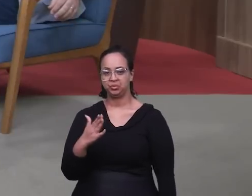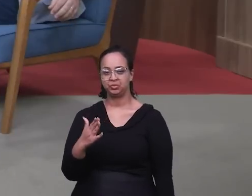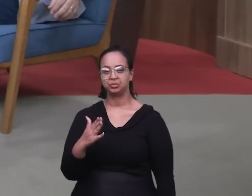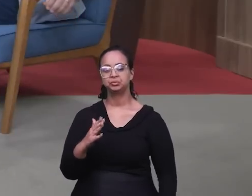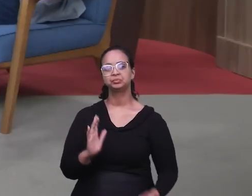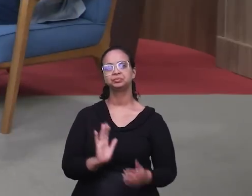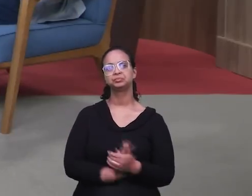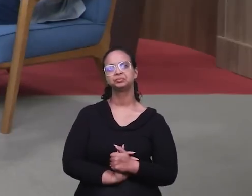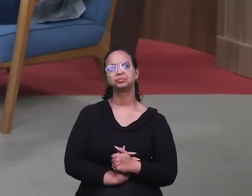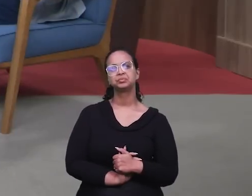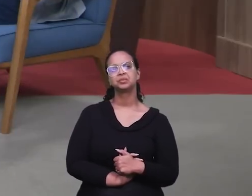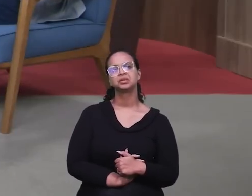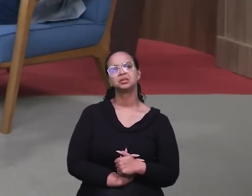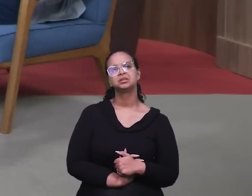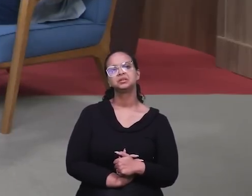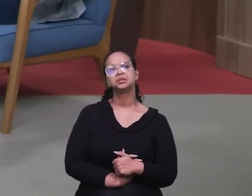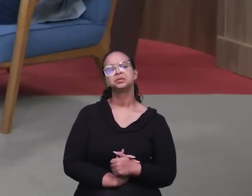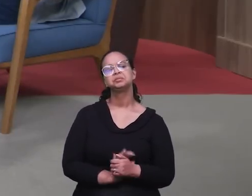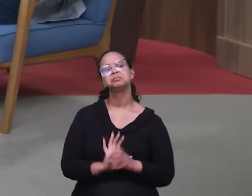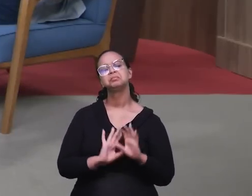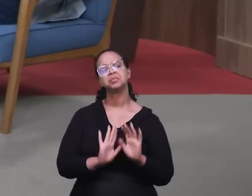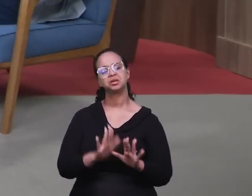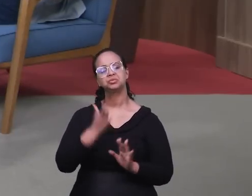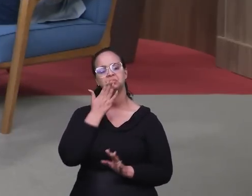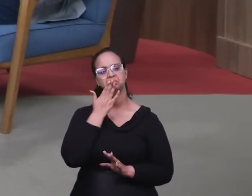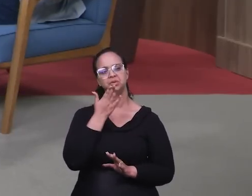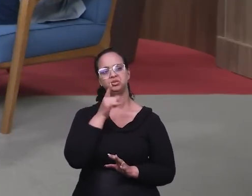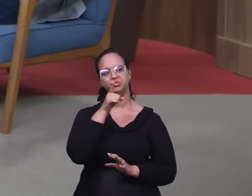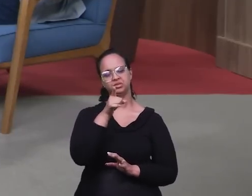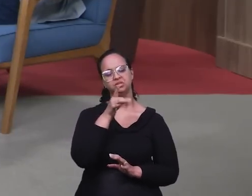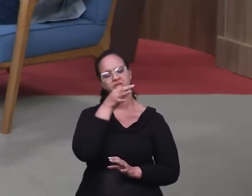chamar a atenção para uma expressão e pedir que você comente,